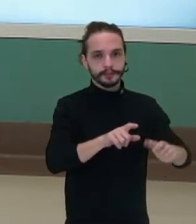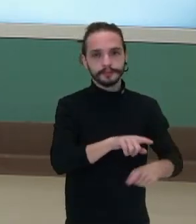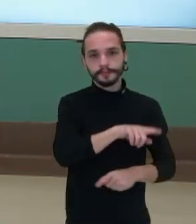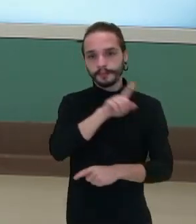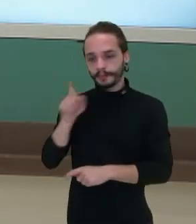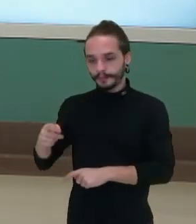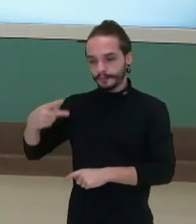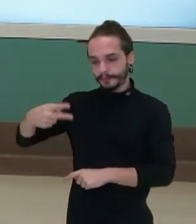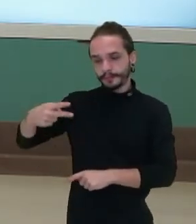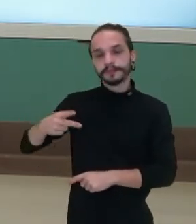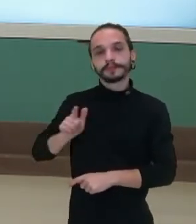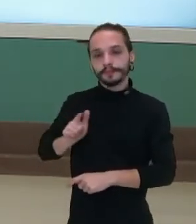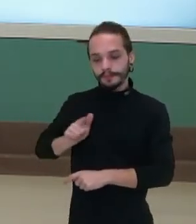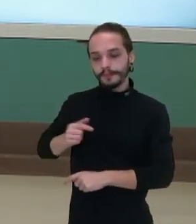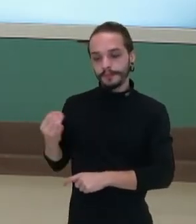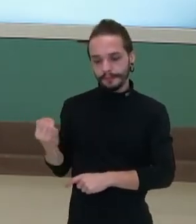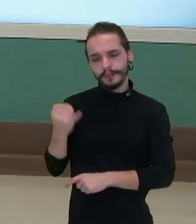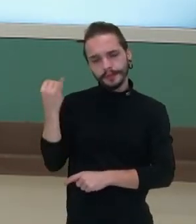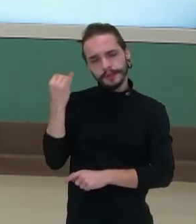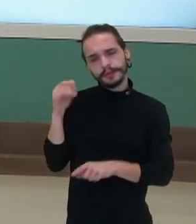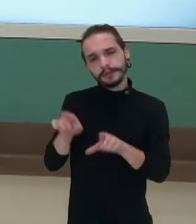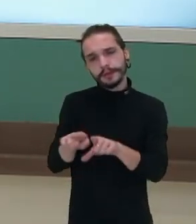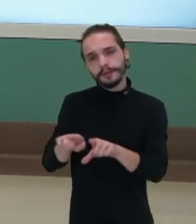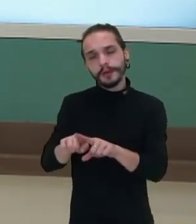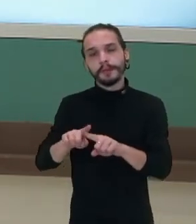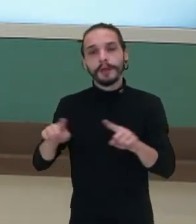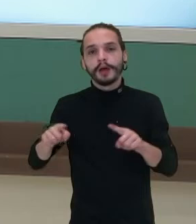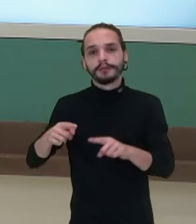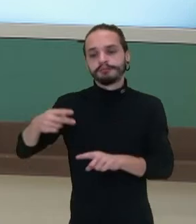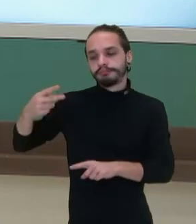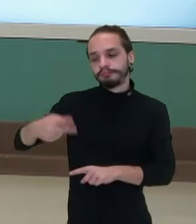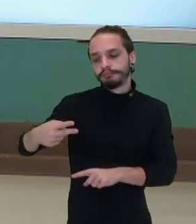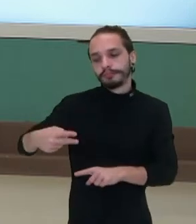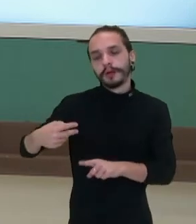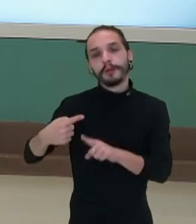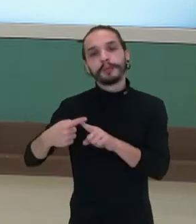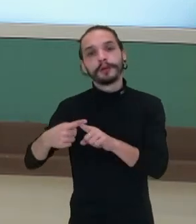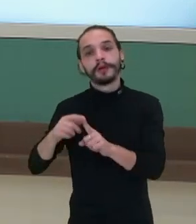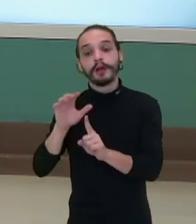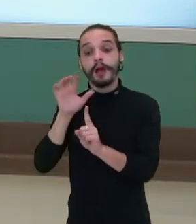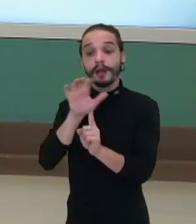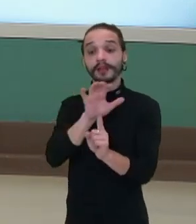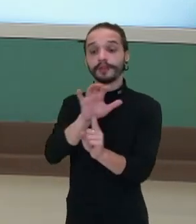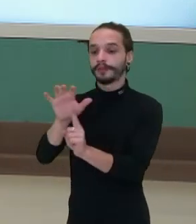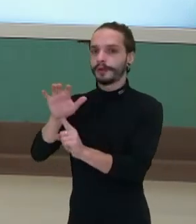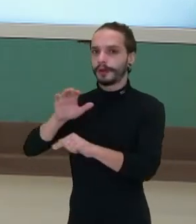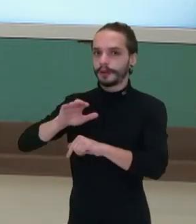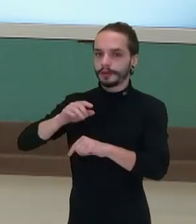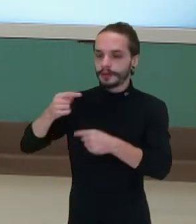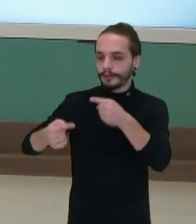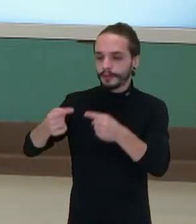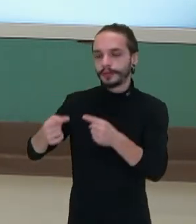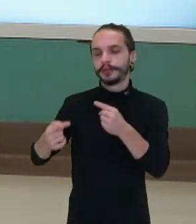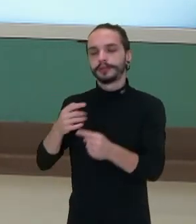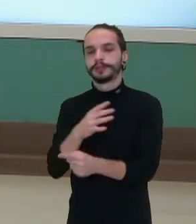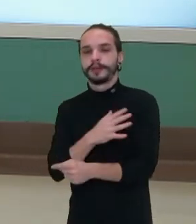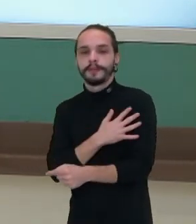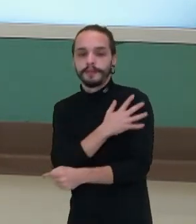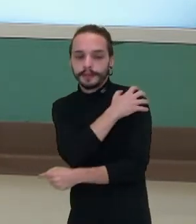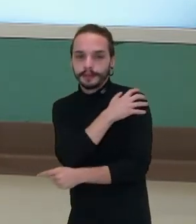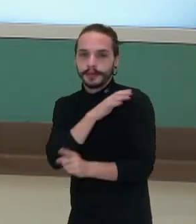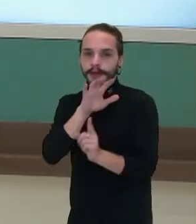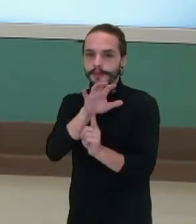ele tem a sua importância, mas ele fica com uma importância mais secundária, já que a influência política, militar,